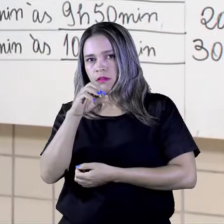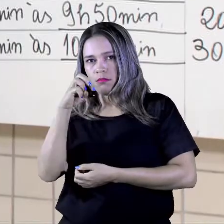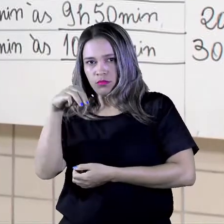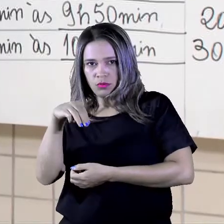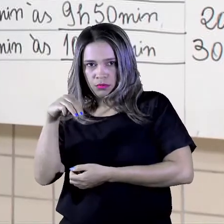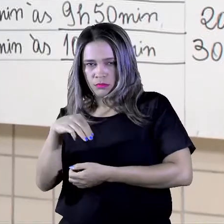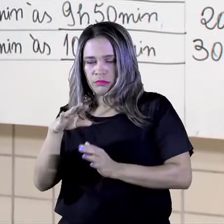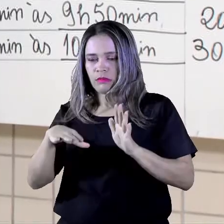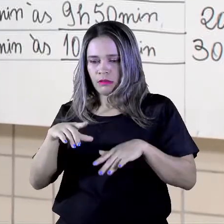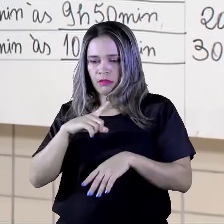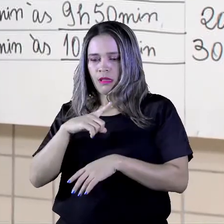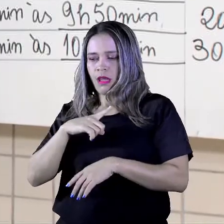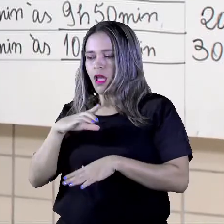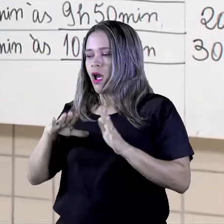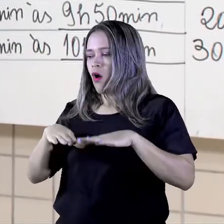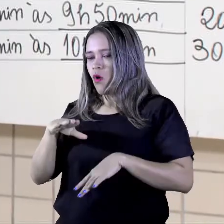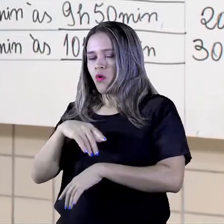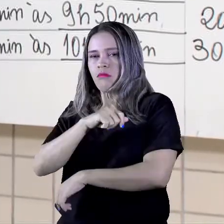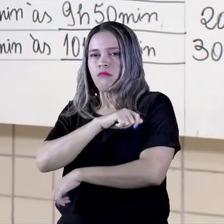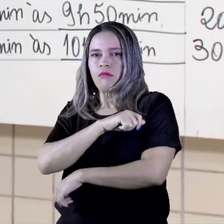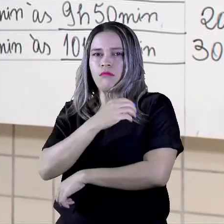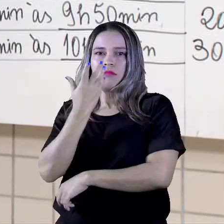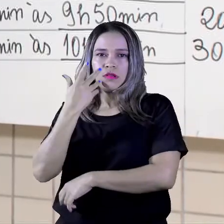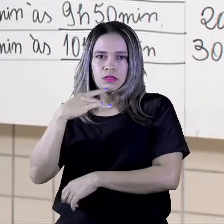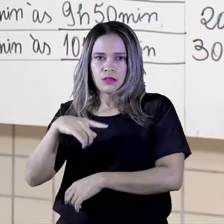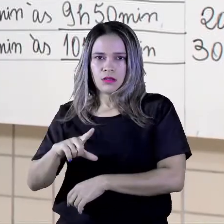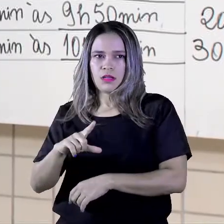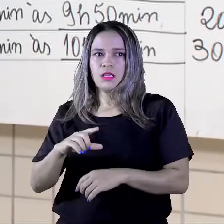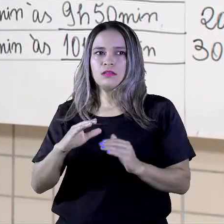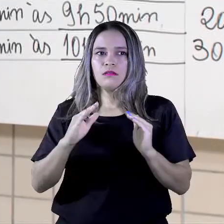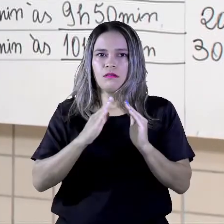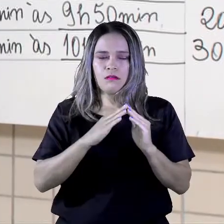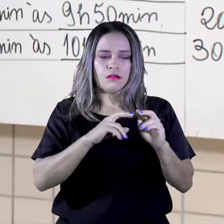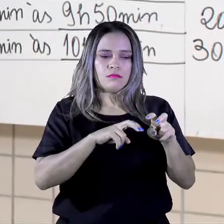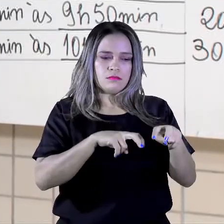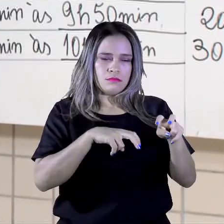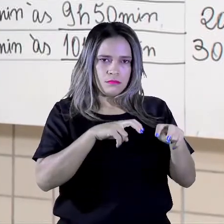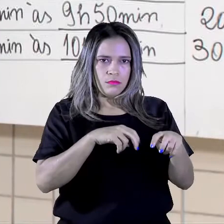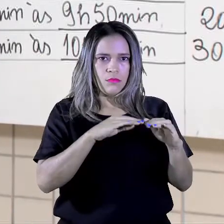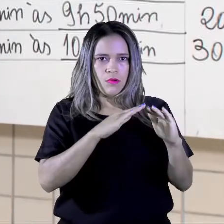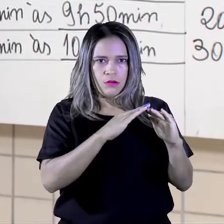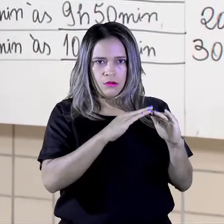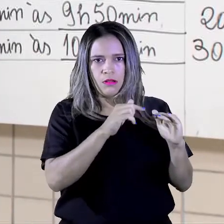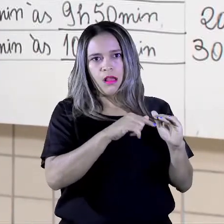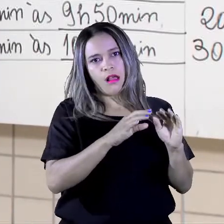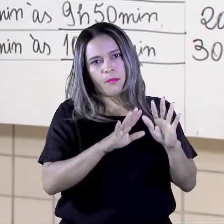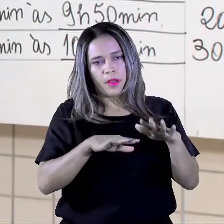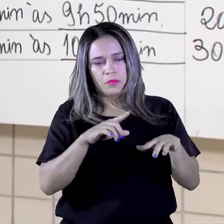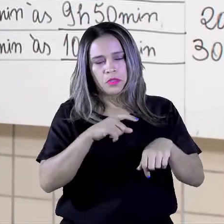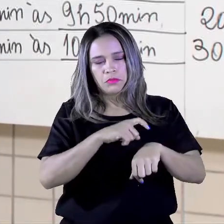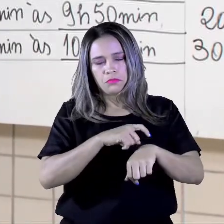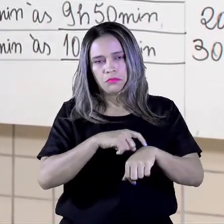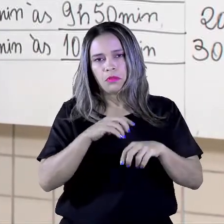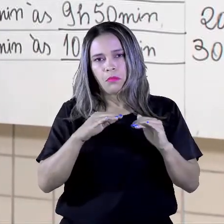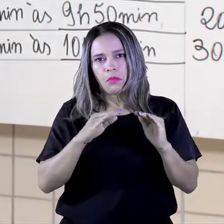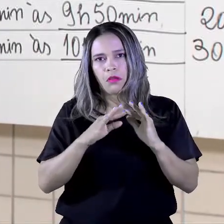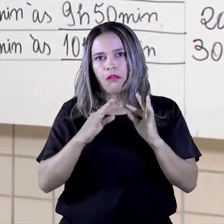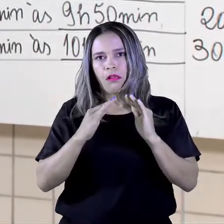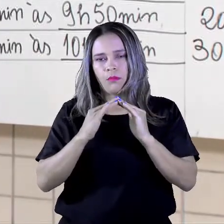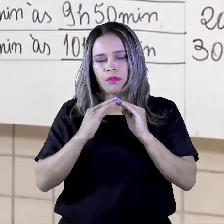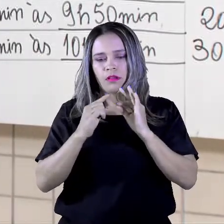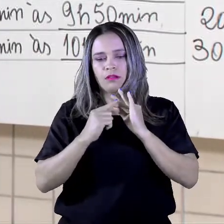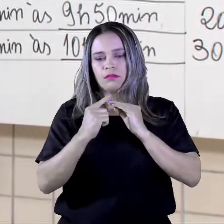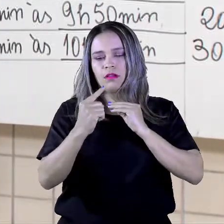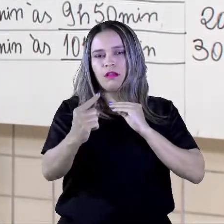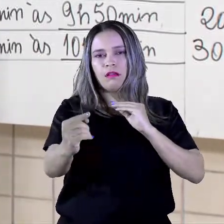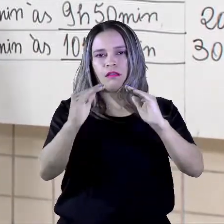algumas crianças que estudam no campo aqui na nossa cidade que levam mais ou menos esse tempo para chegar de casa até a escola. E se eu